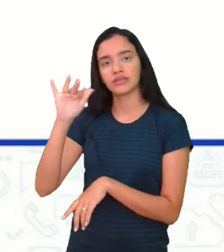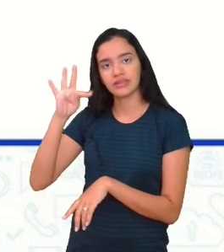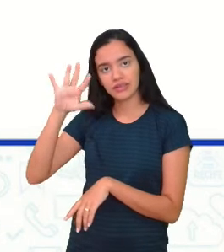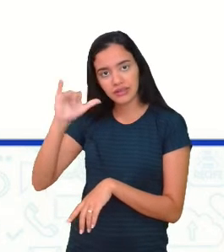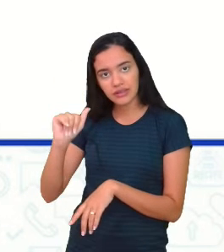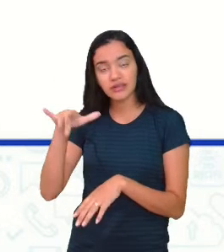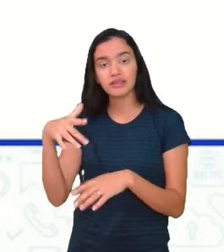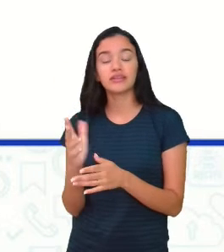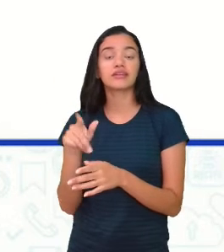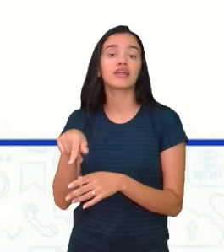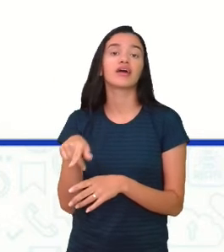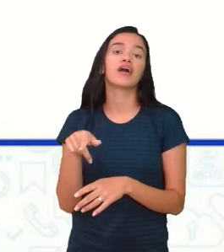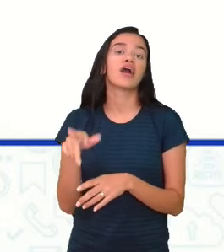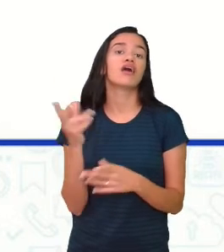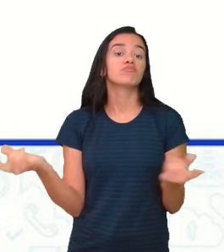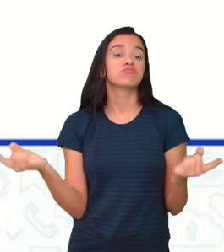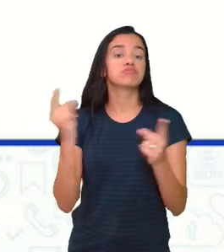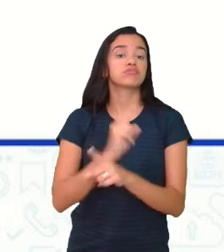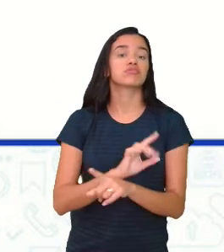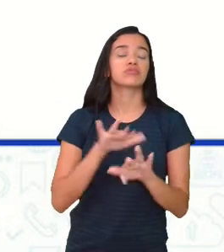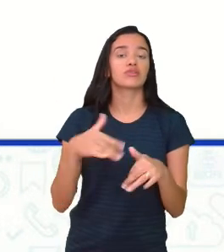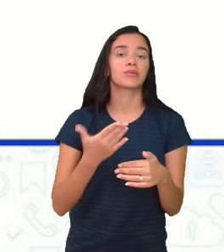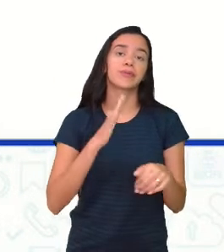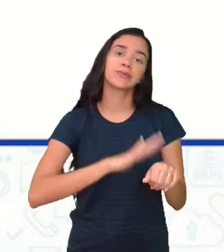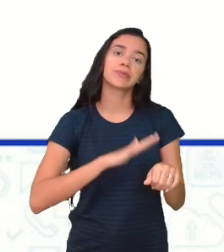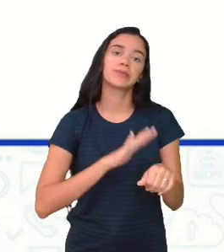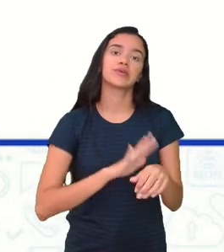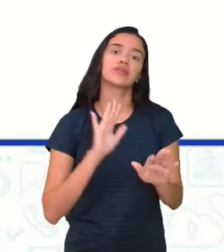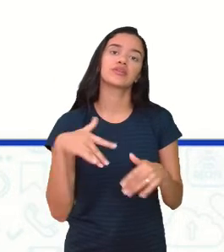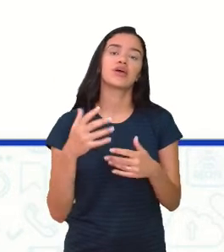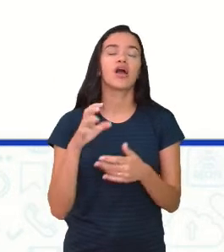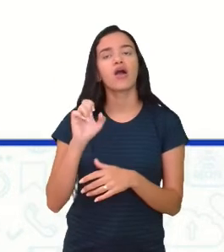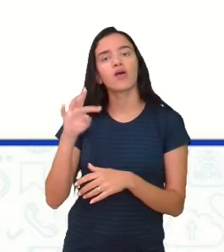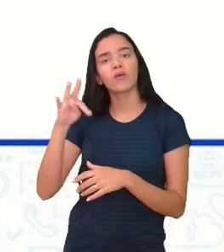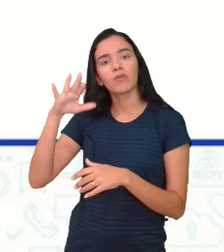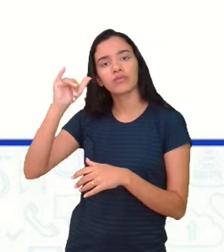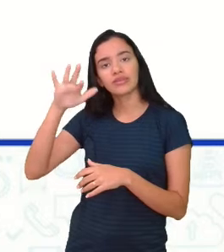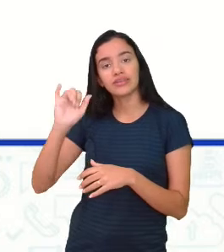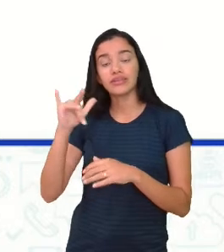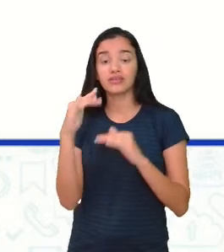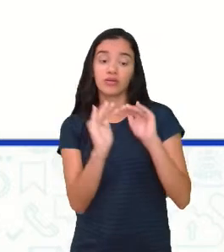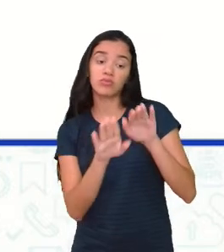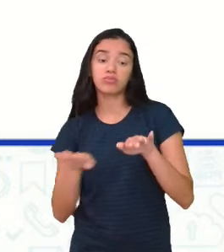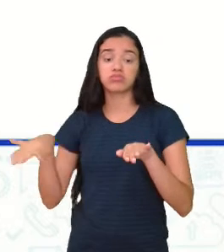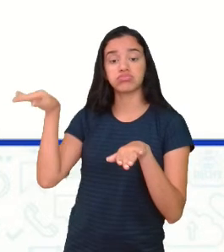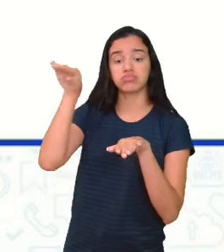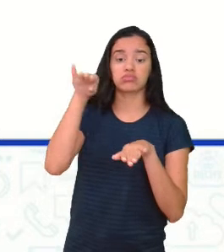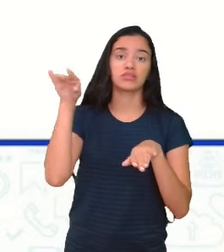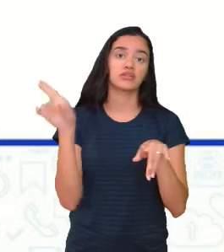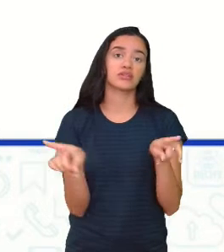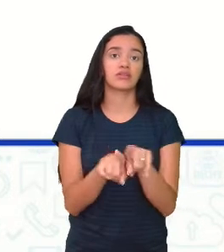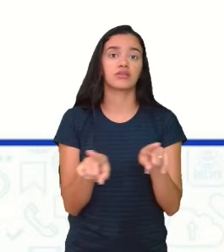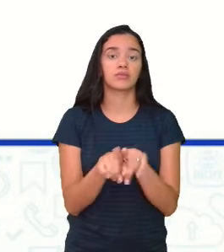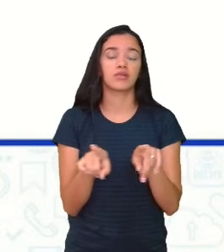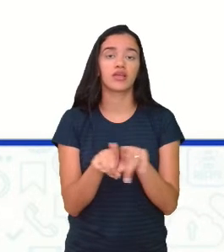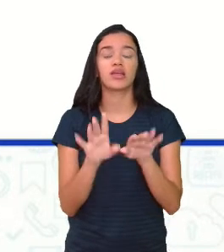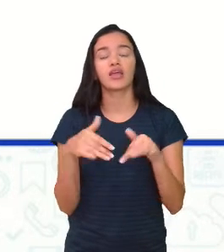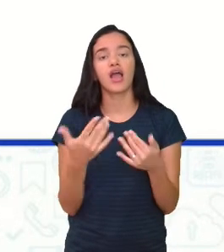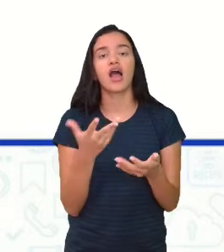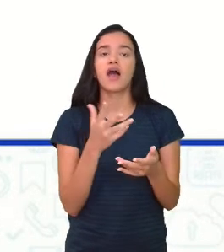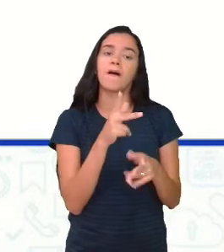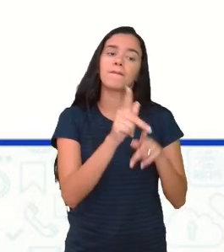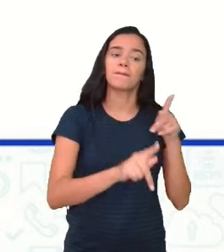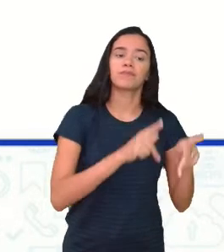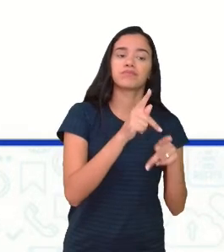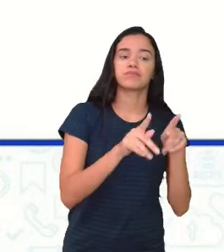é elitista, né? No momento em que ela coloca a música erudita como uma música superior à música popular. Mas